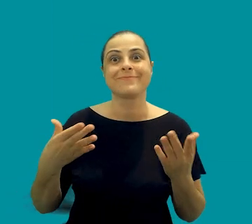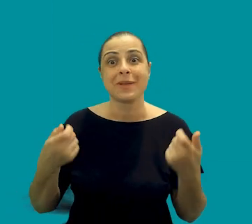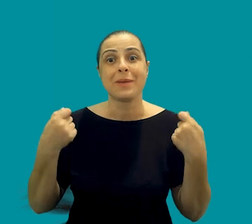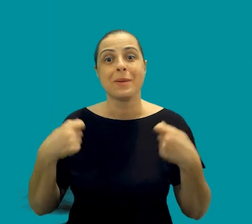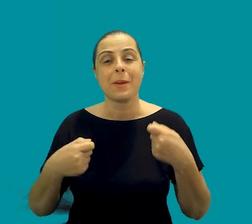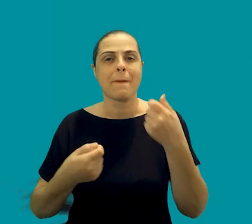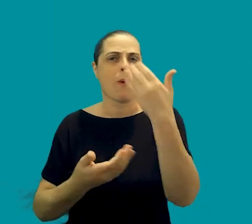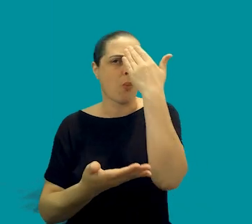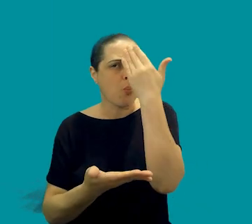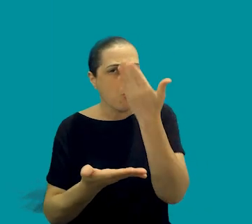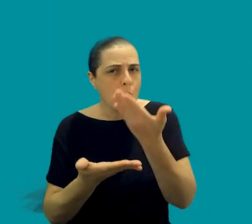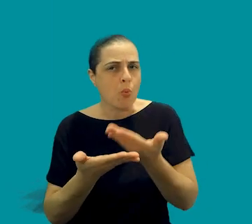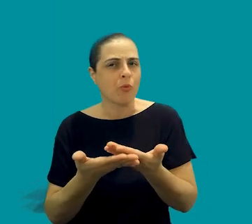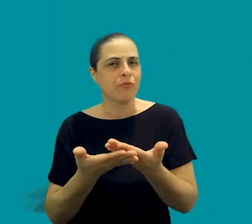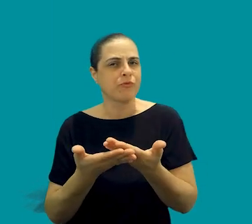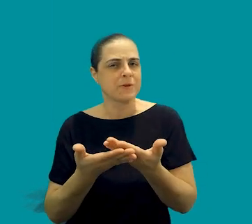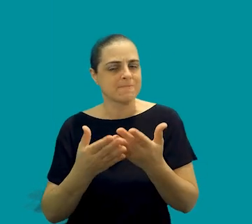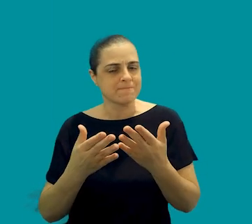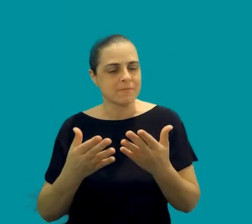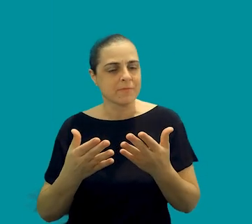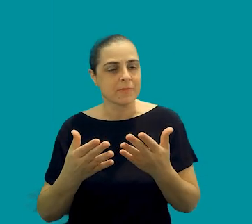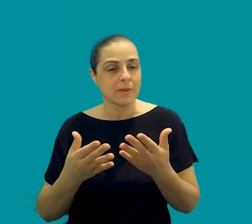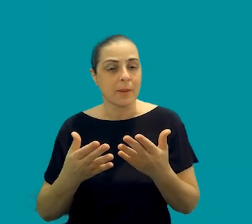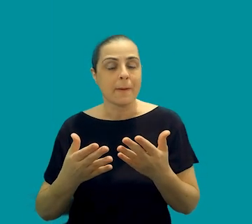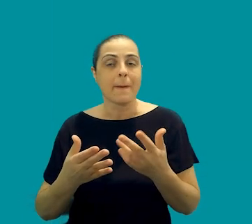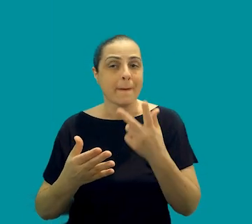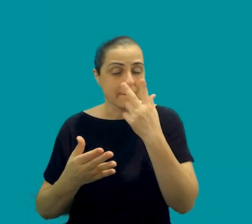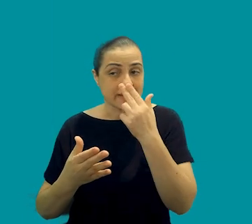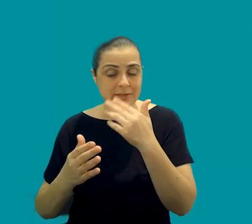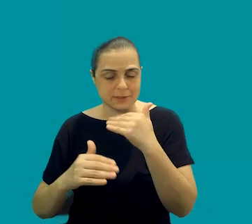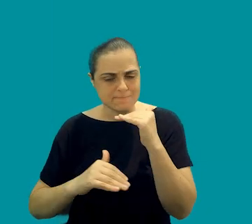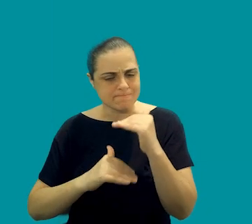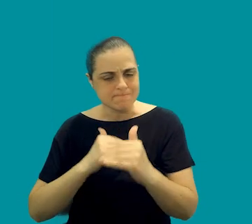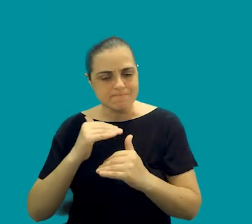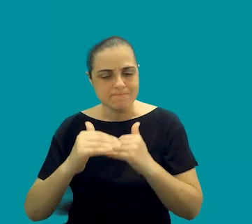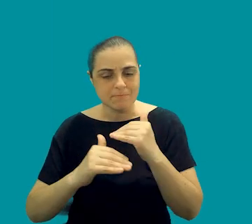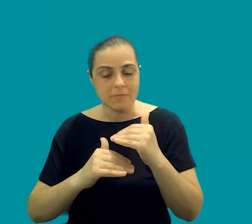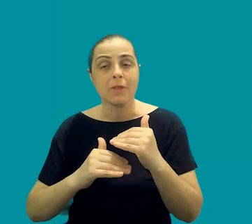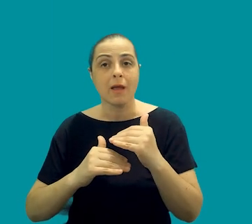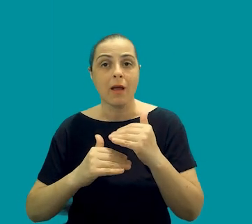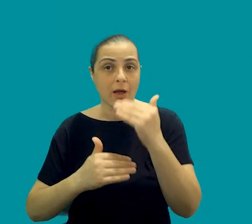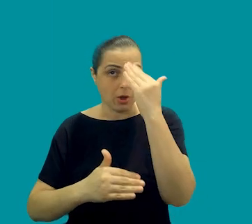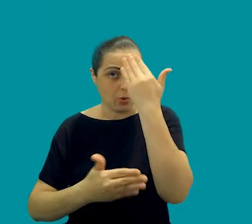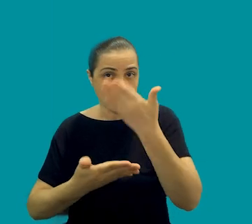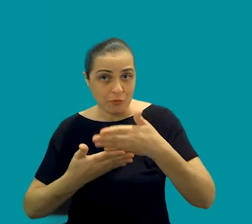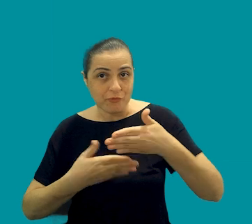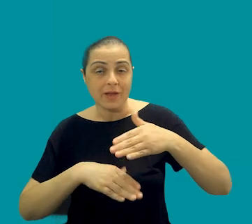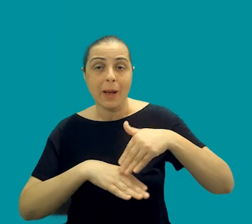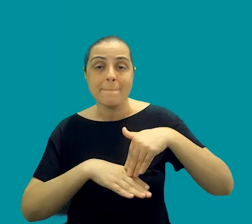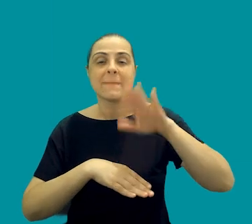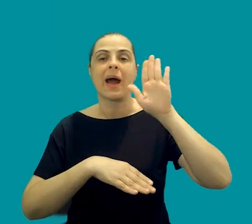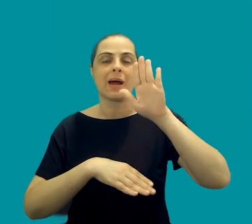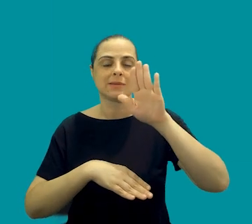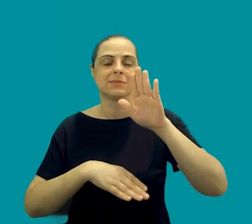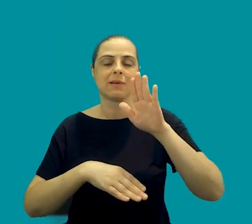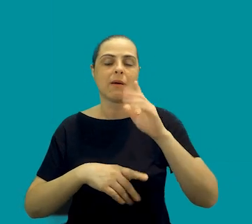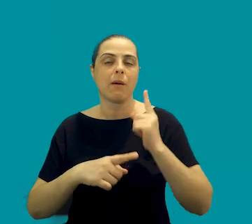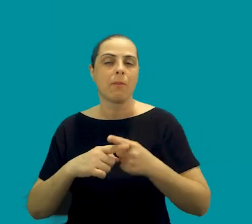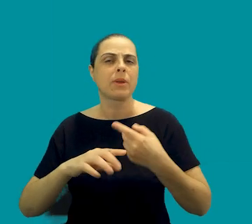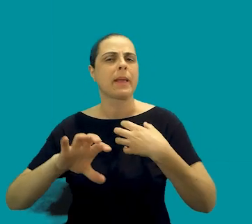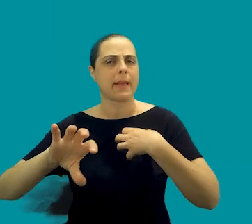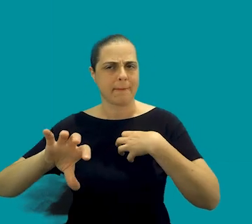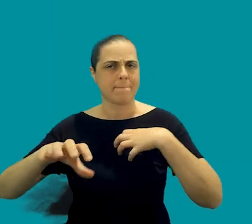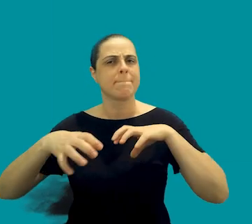a confiança deles, né, nessa tratativa vai aumentando ao longo do programa, porque a gente tem muita a empatia